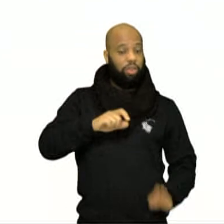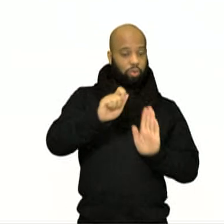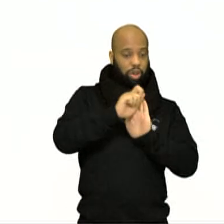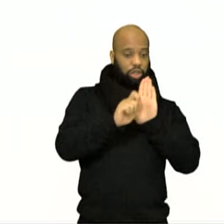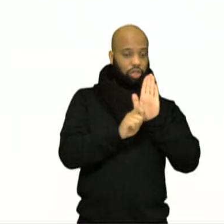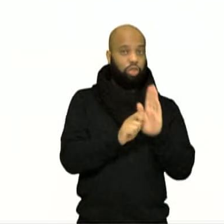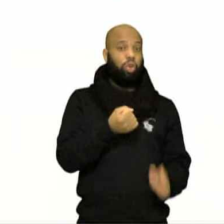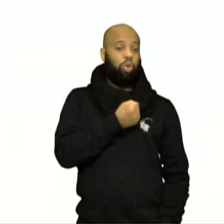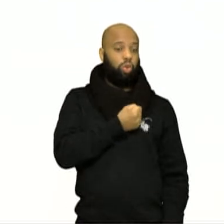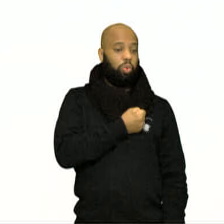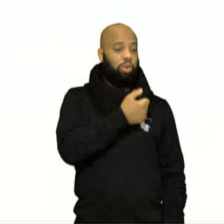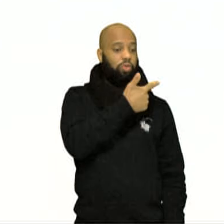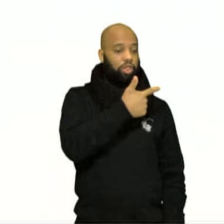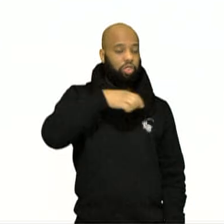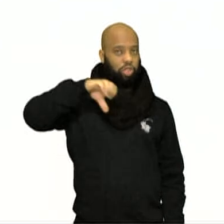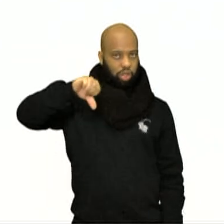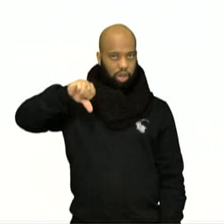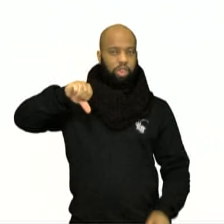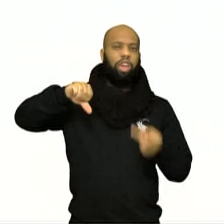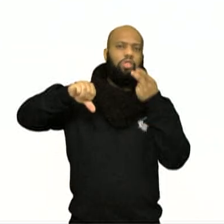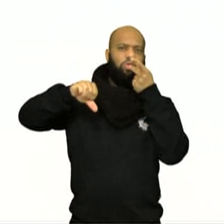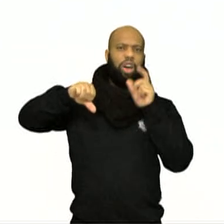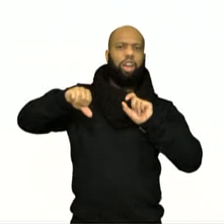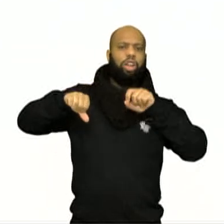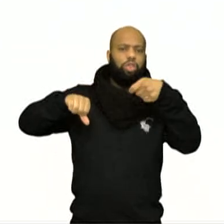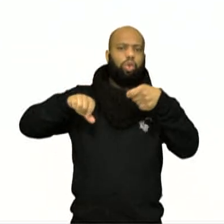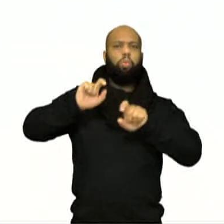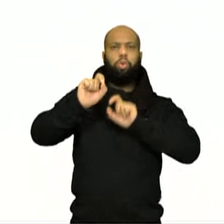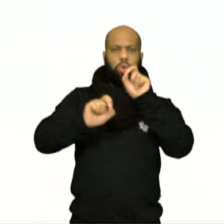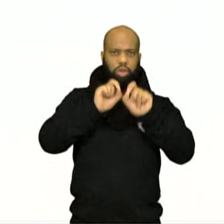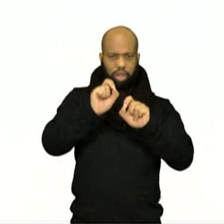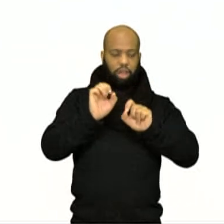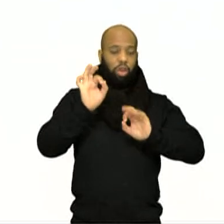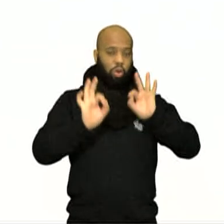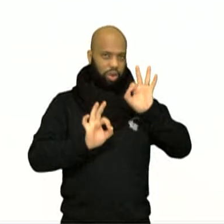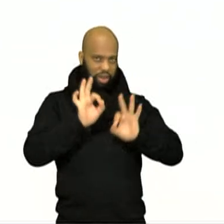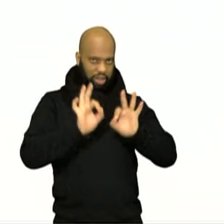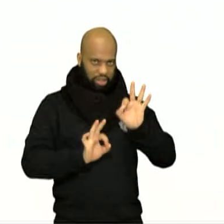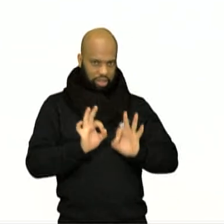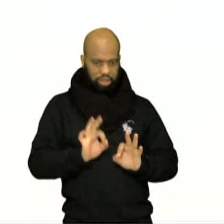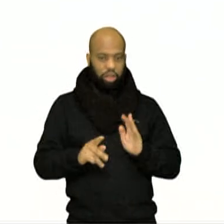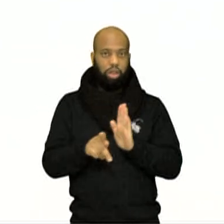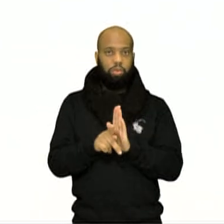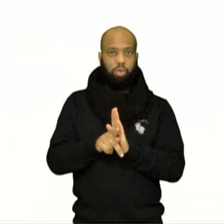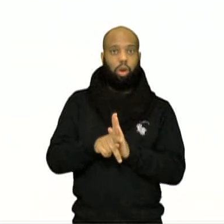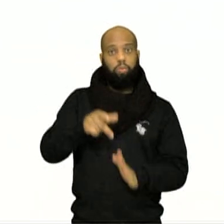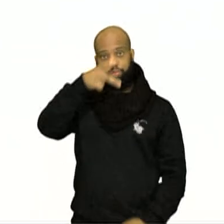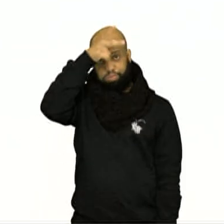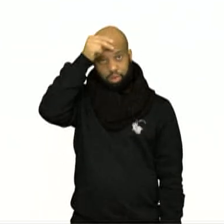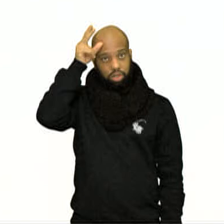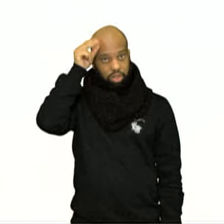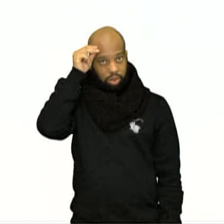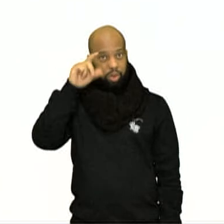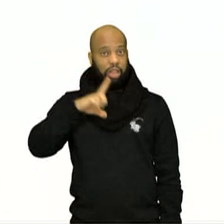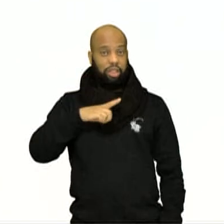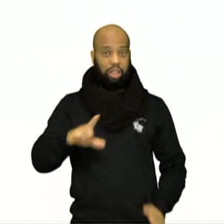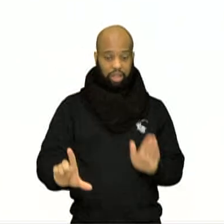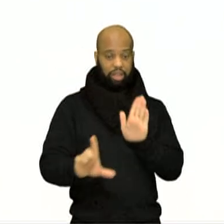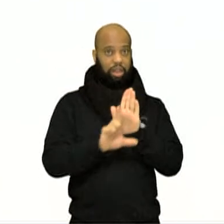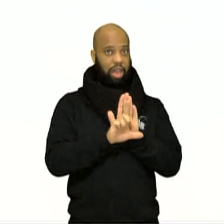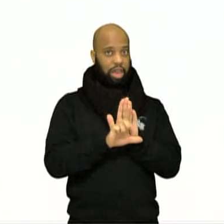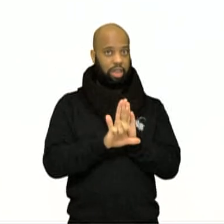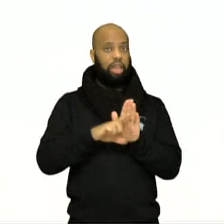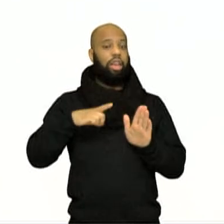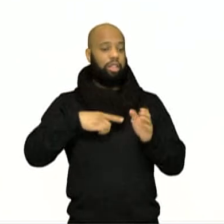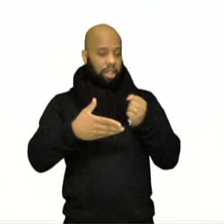O artigo 29, ele se refere ao regimento do município a partir de lei orgânica, de acordo com os